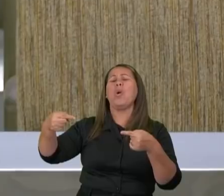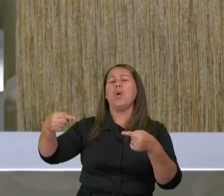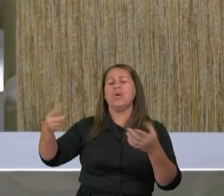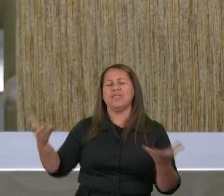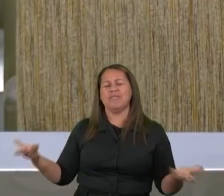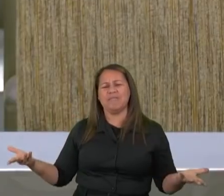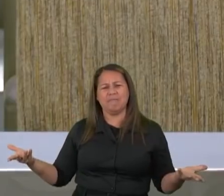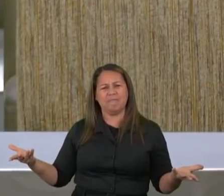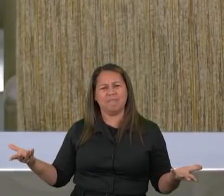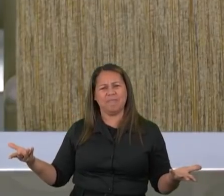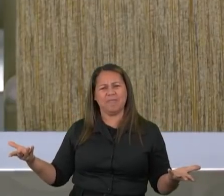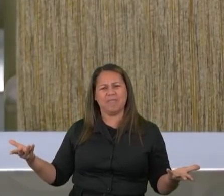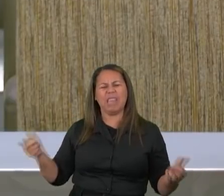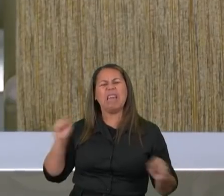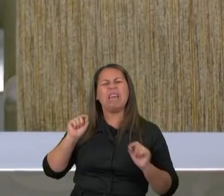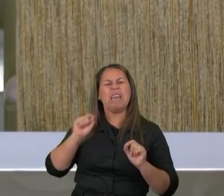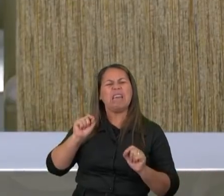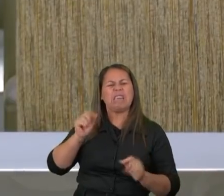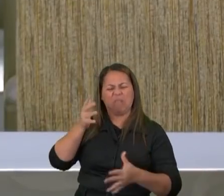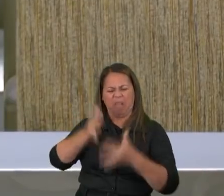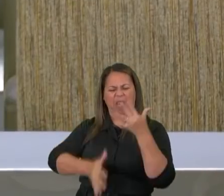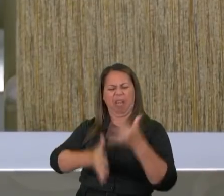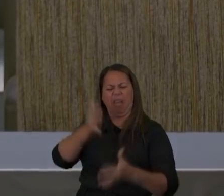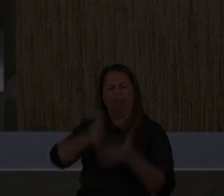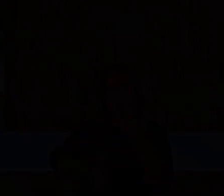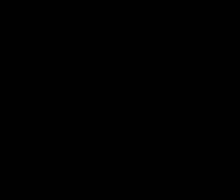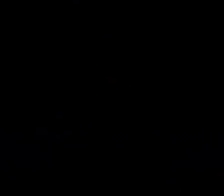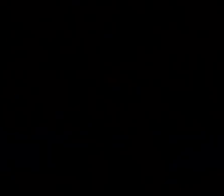se intrometerá contra a tua família?